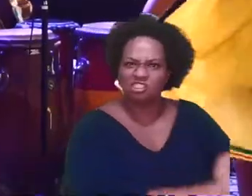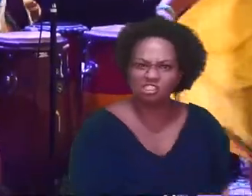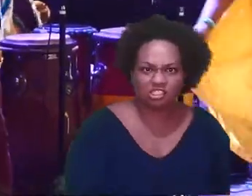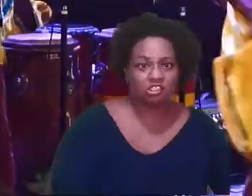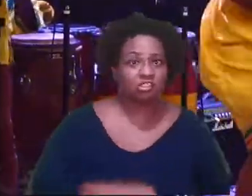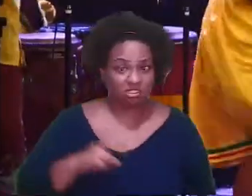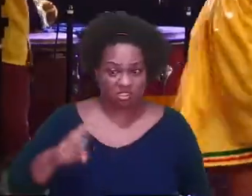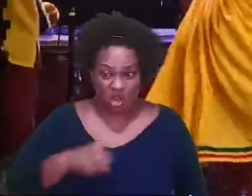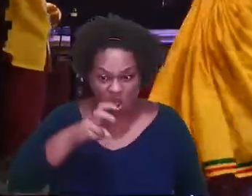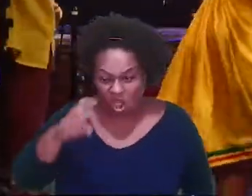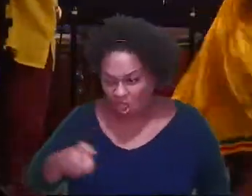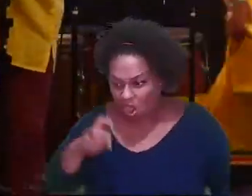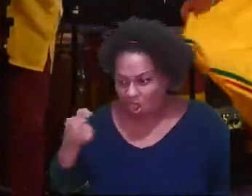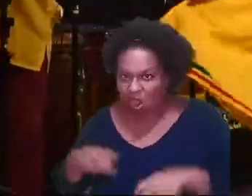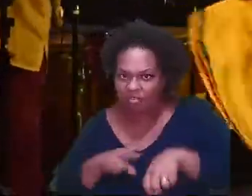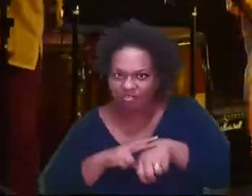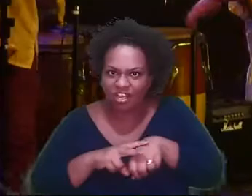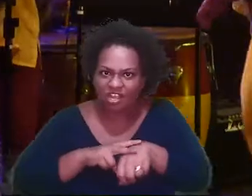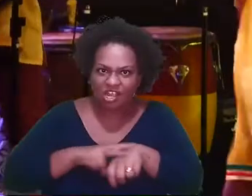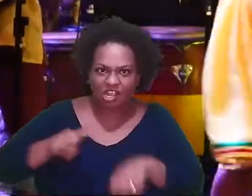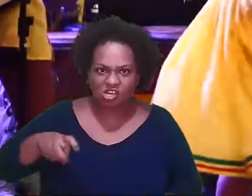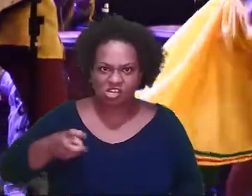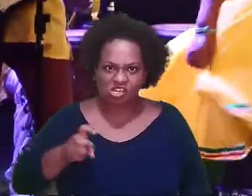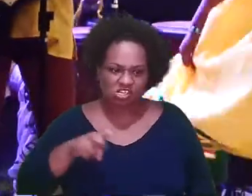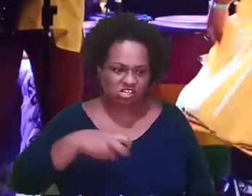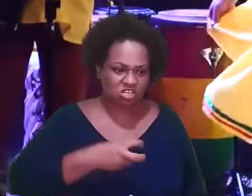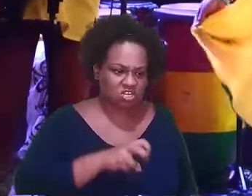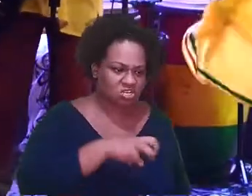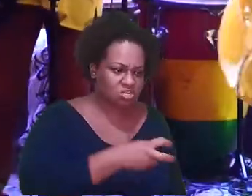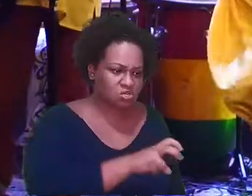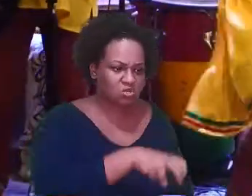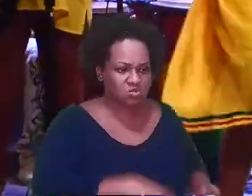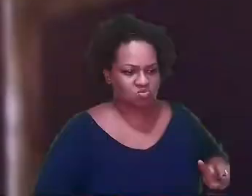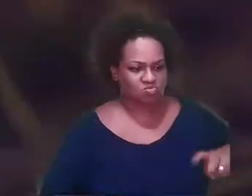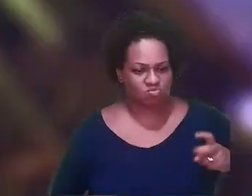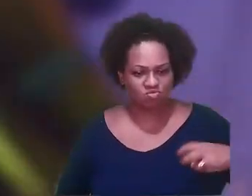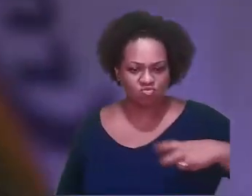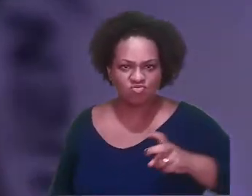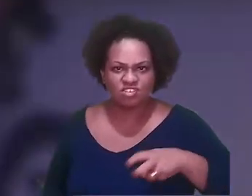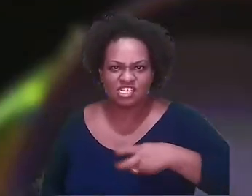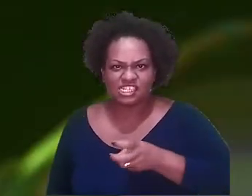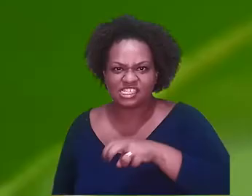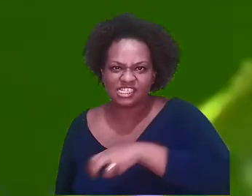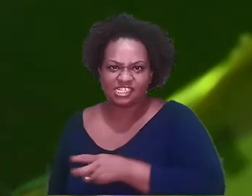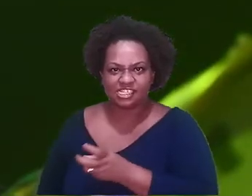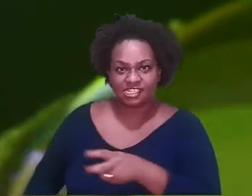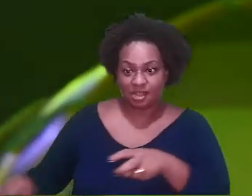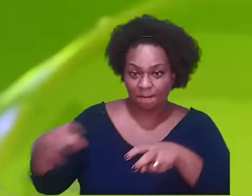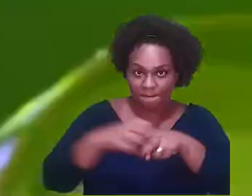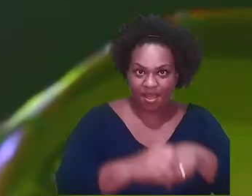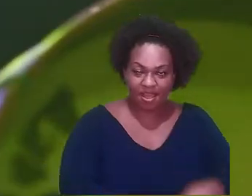E é cobra verde, cobra de coral. Ela é surucucu, ela quer me